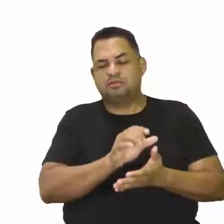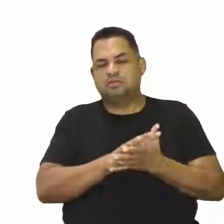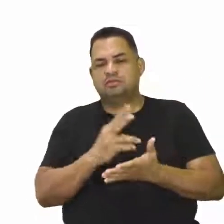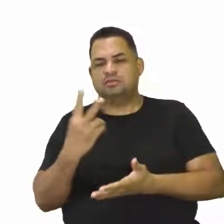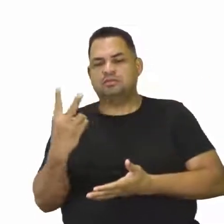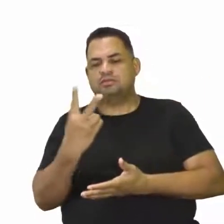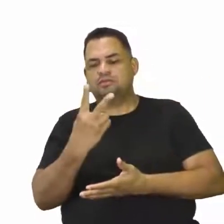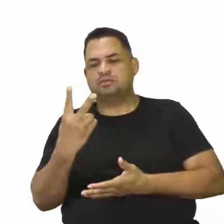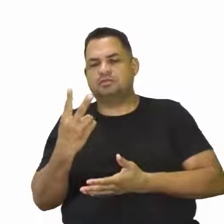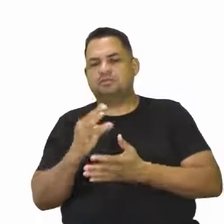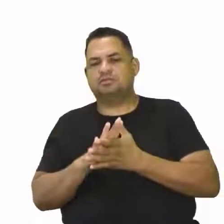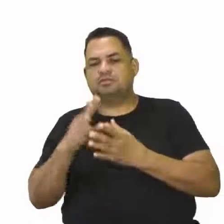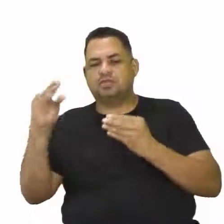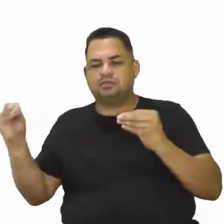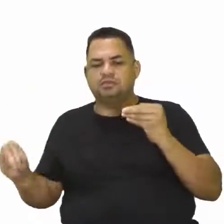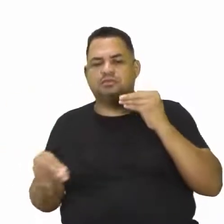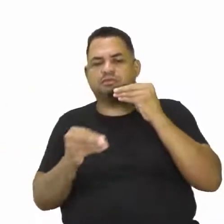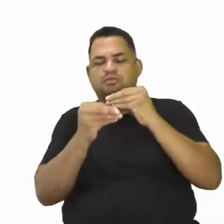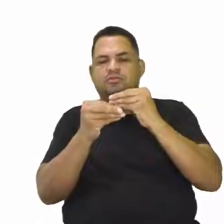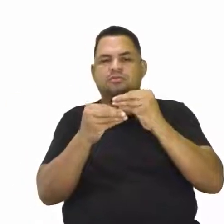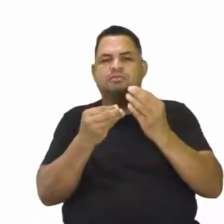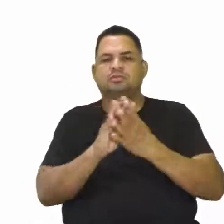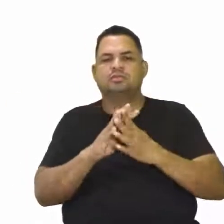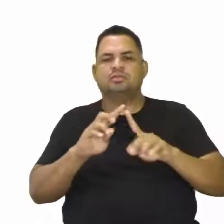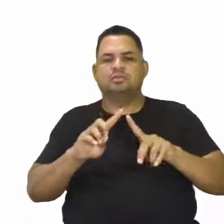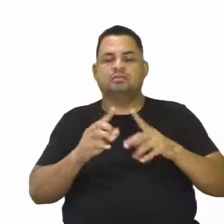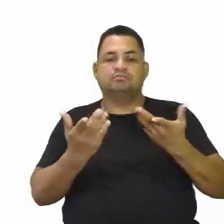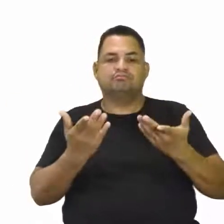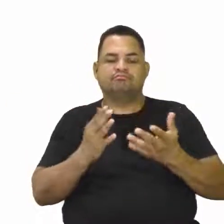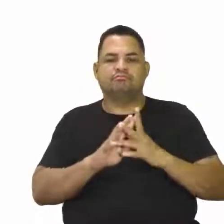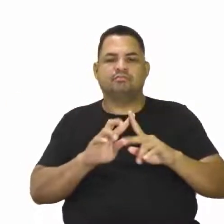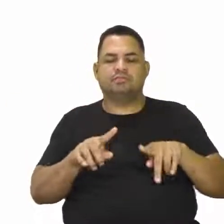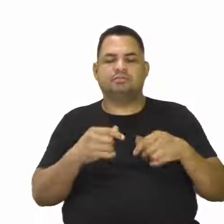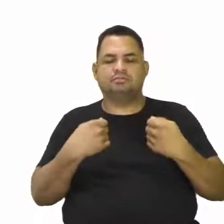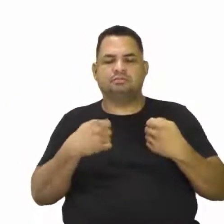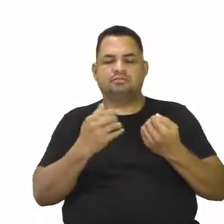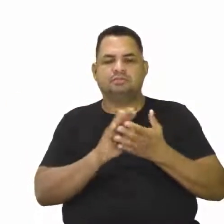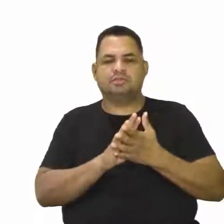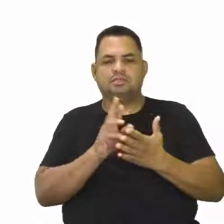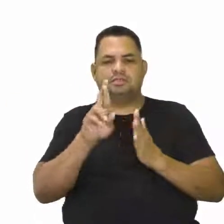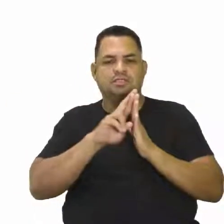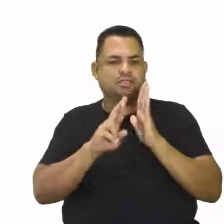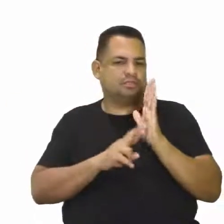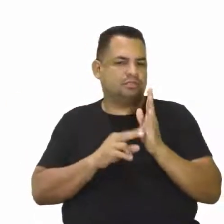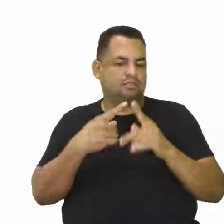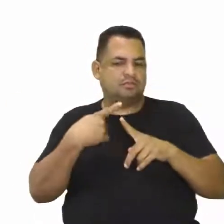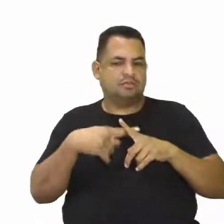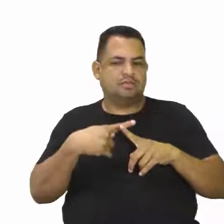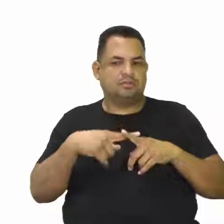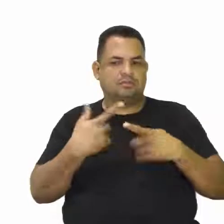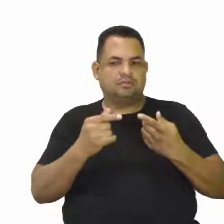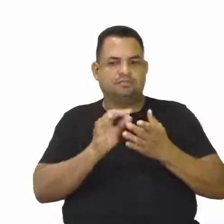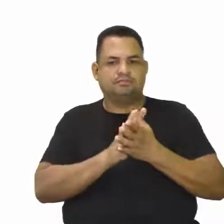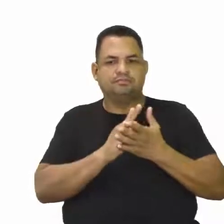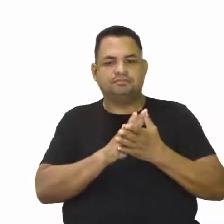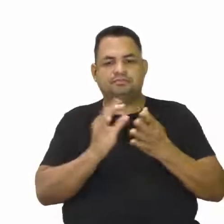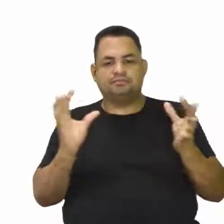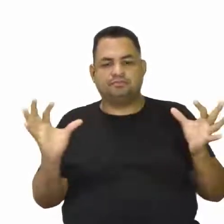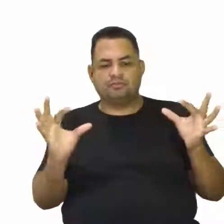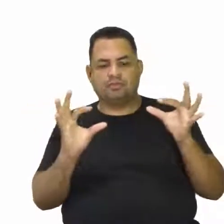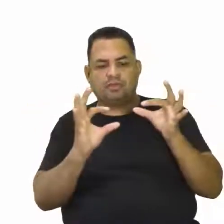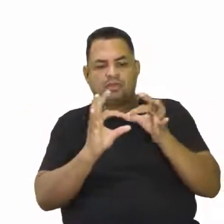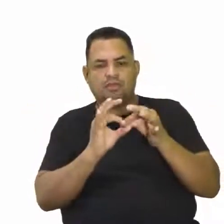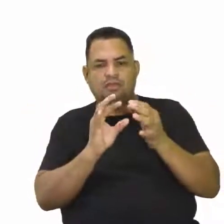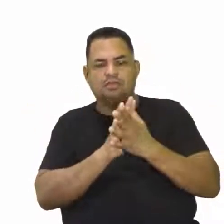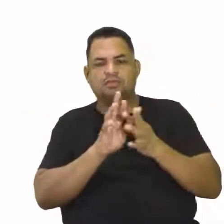a segunda de um complemento, mas não necessariamente nessa regra, nessa ordem. Por quê? As subordinadas, elas